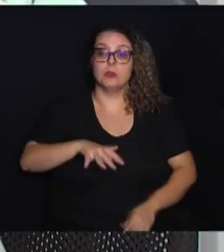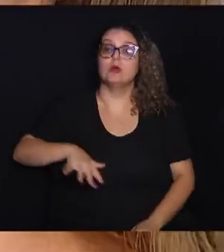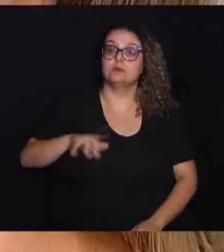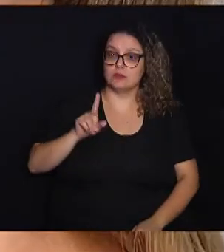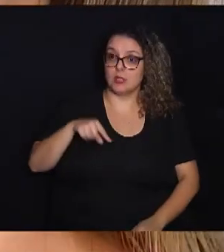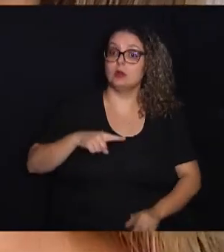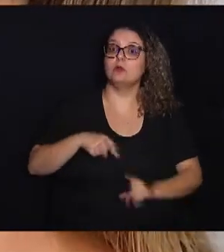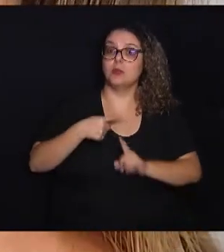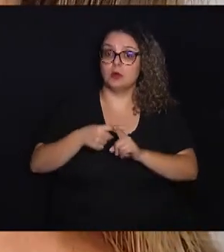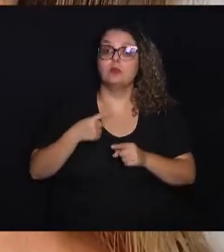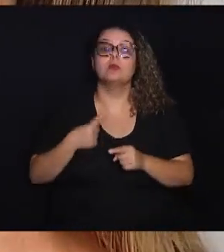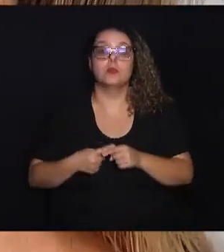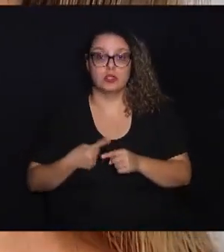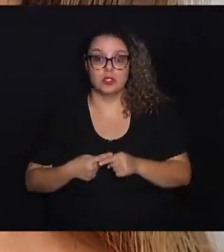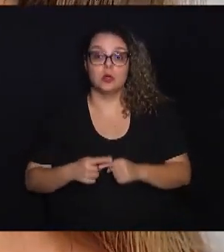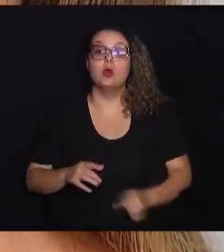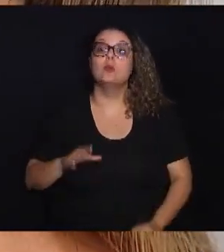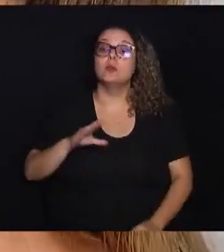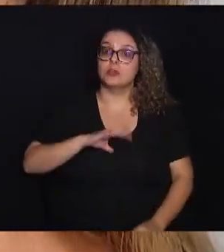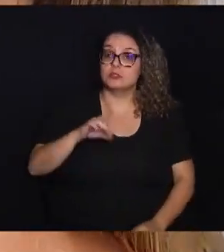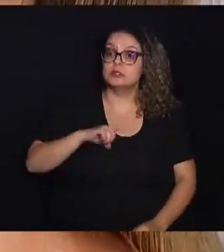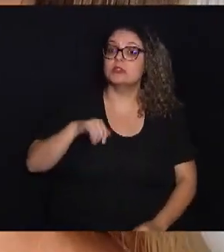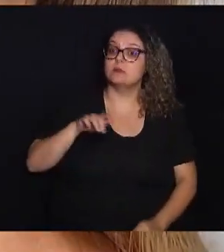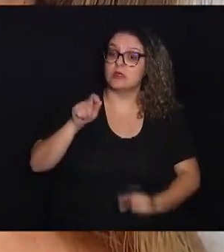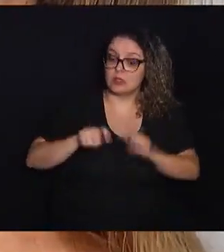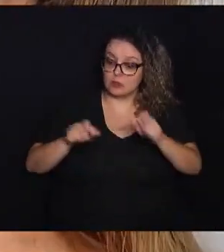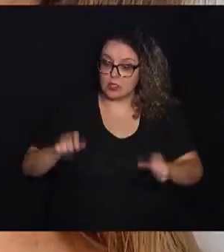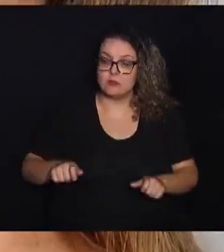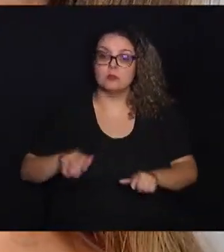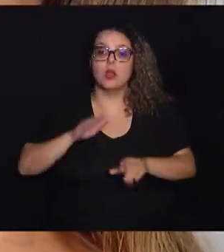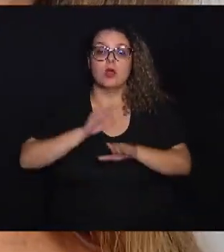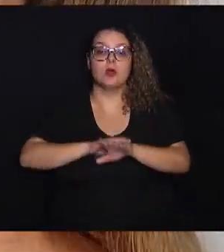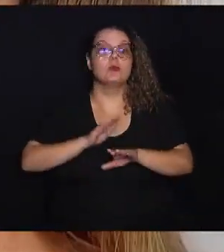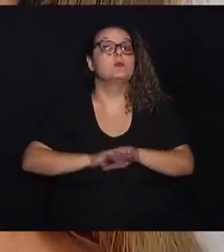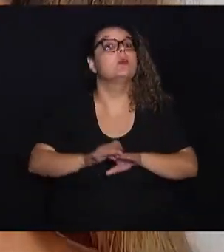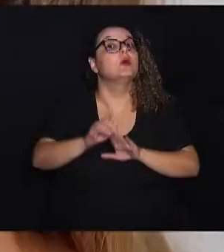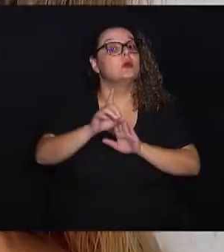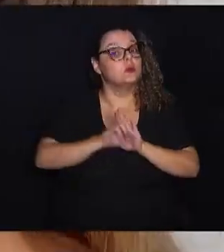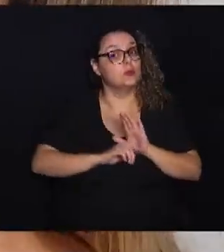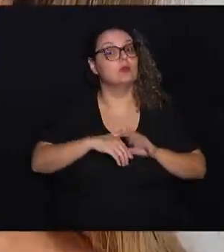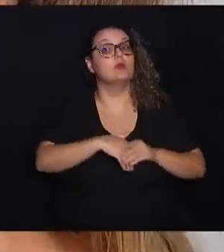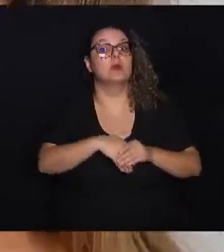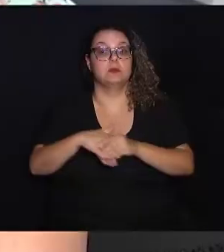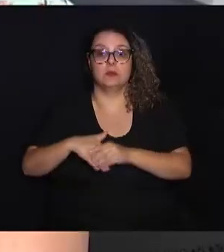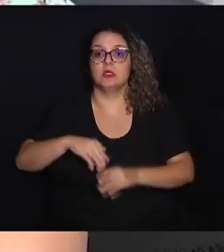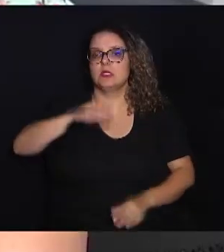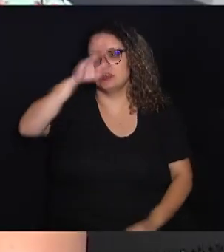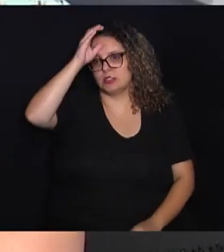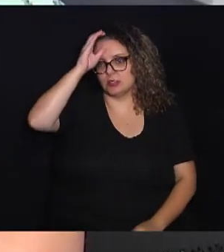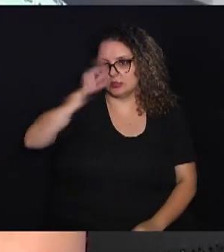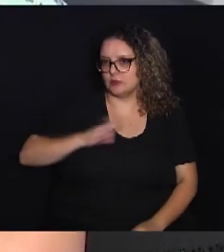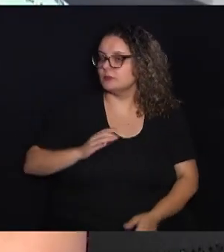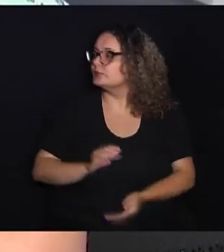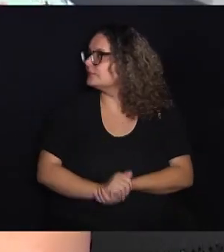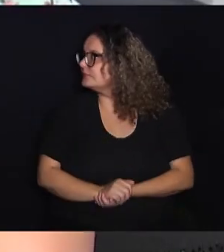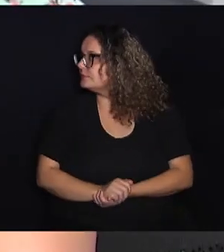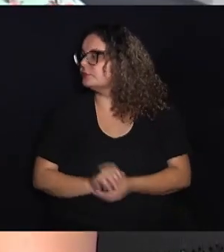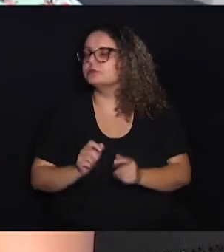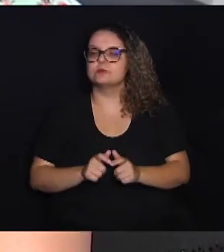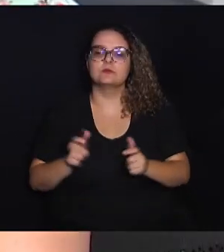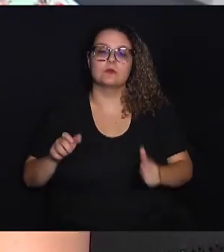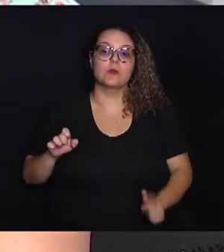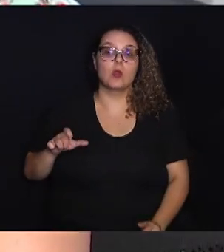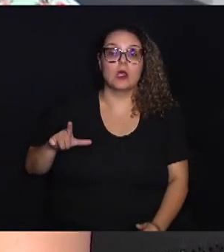positivo, porque o município possui mais pessoas exercendo os direitos ao voto e à cidadania. Esse aumento no eleitorado,